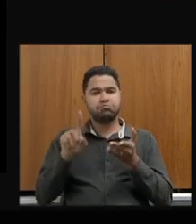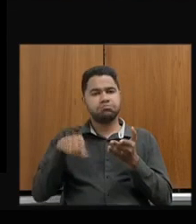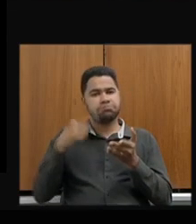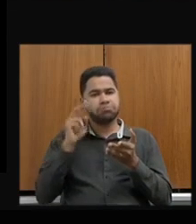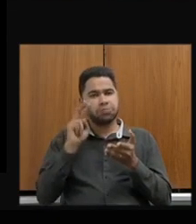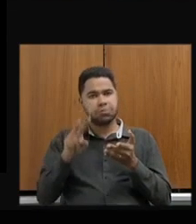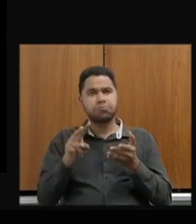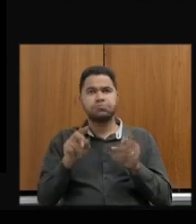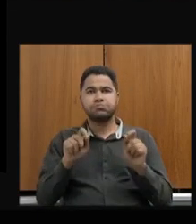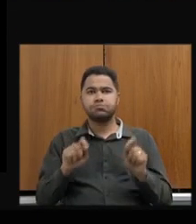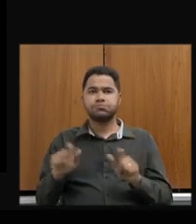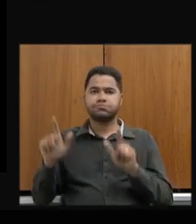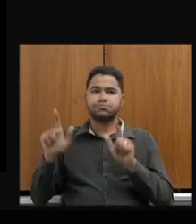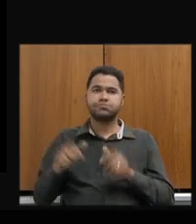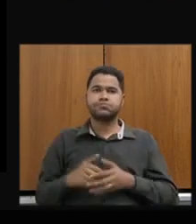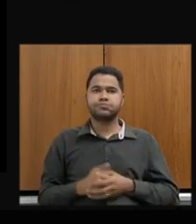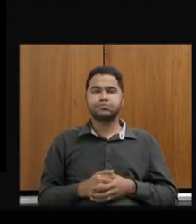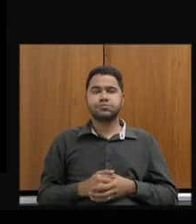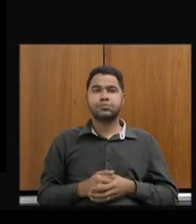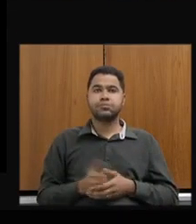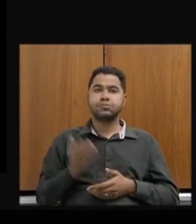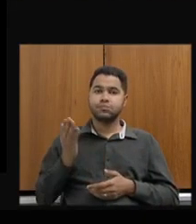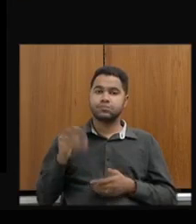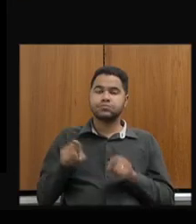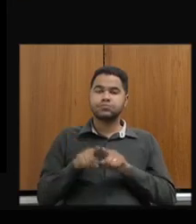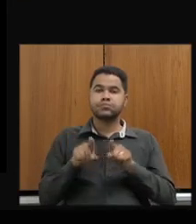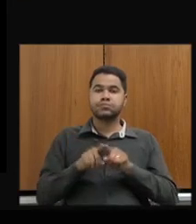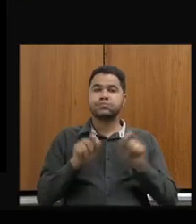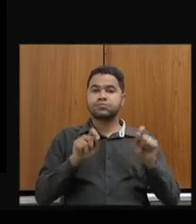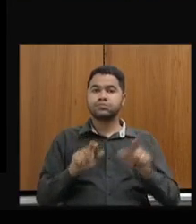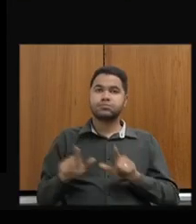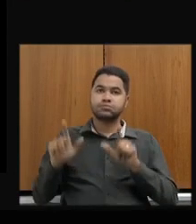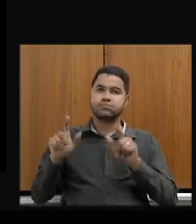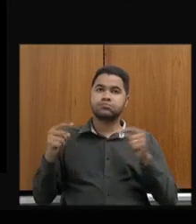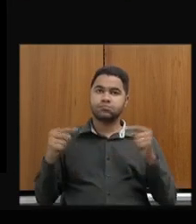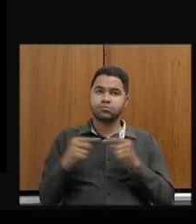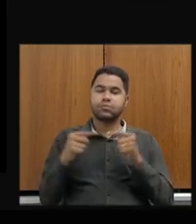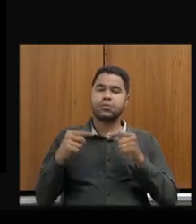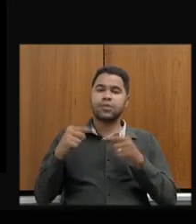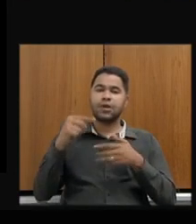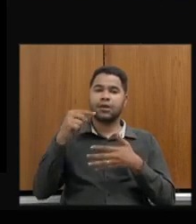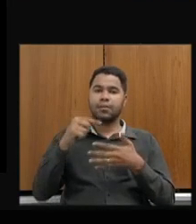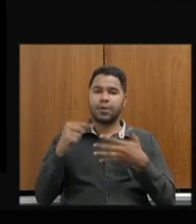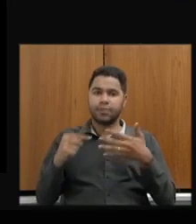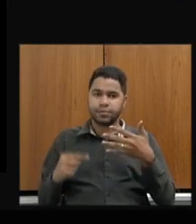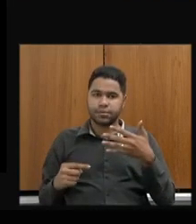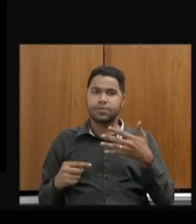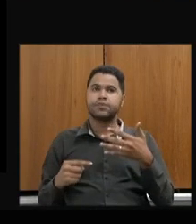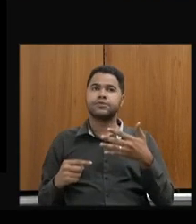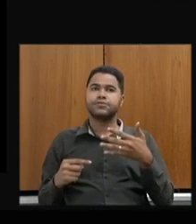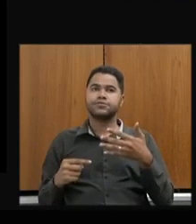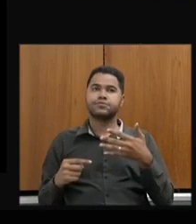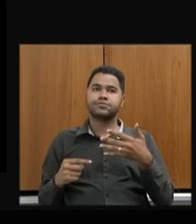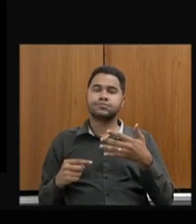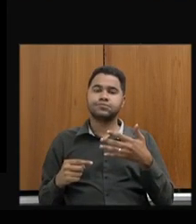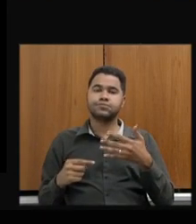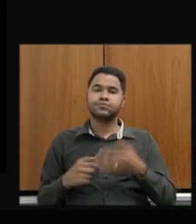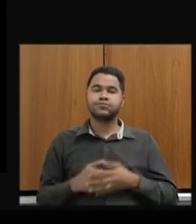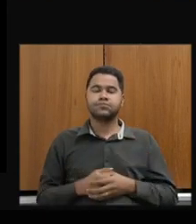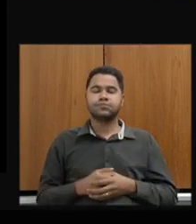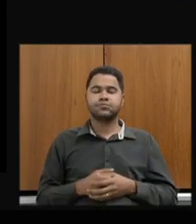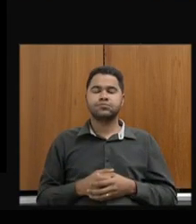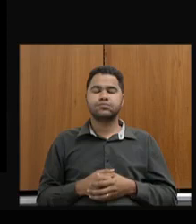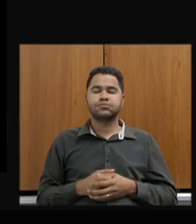pode passar nós temos aqui também outro painel com relação às unidades as unidades